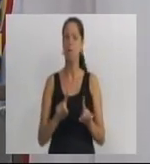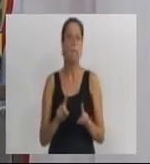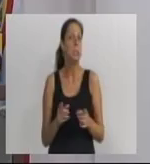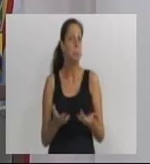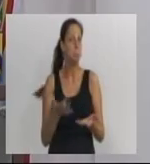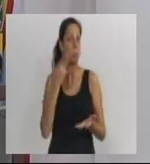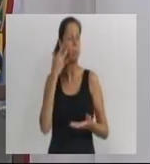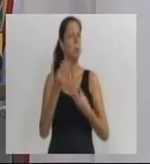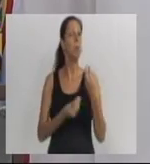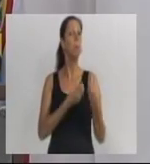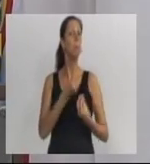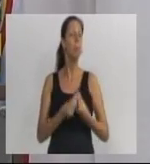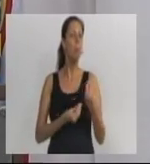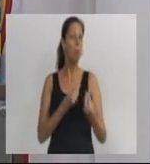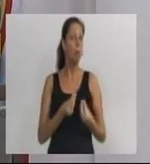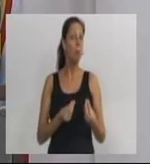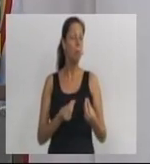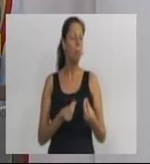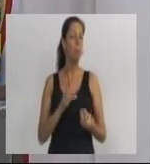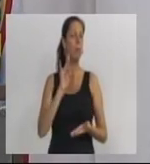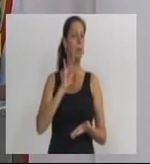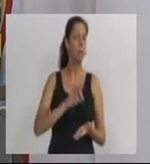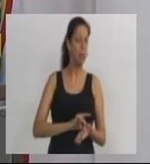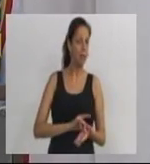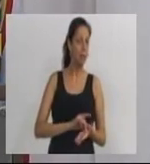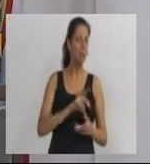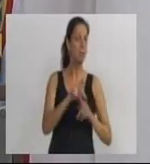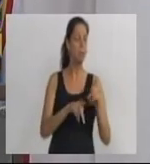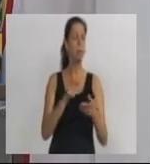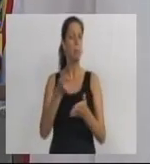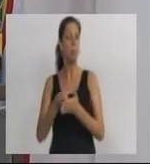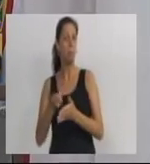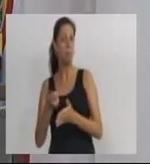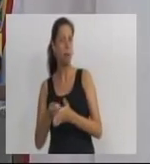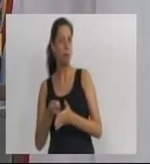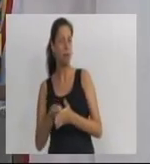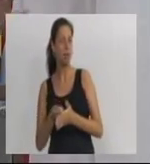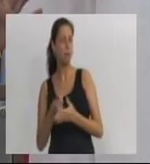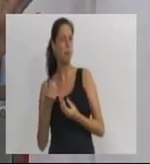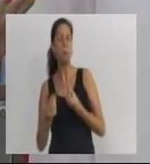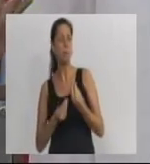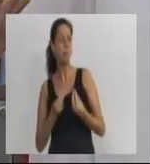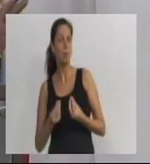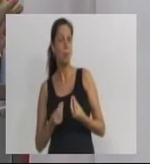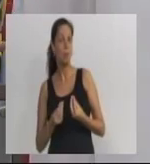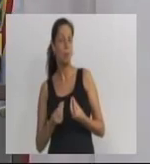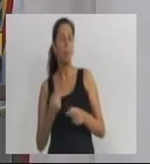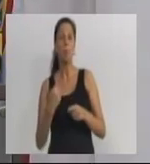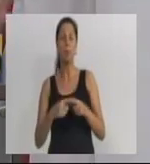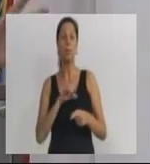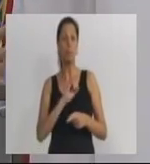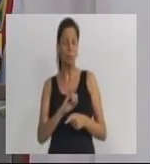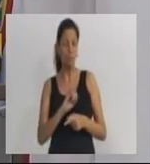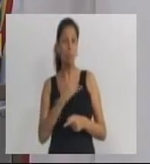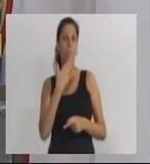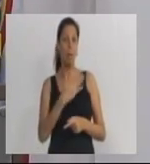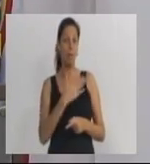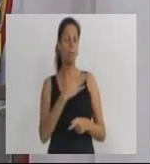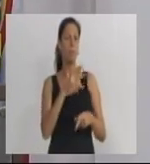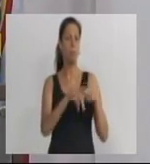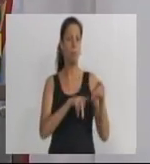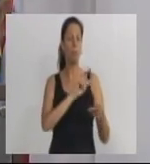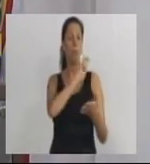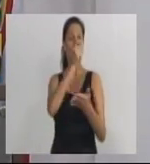dessas estações. Se a população está sendo cobrada, porque se está sendo cobrada tem que fazer o tratamento adequado, e não pode essas